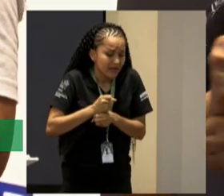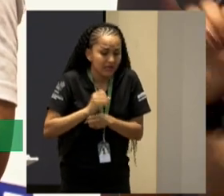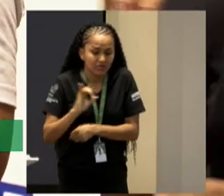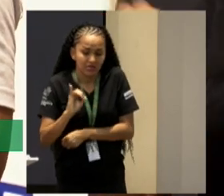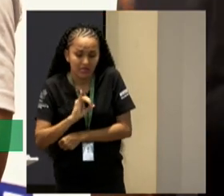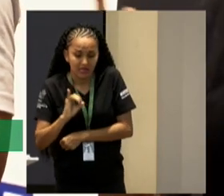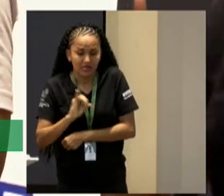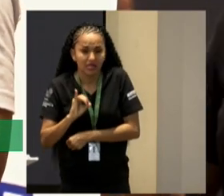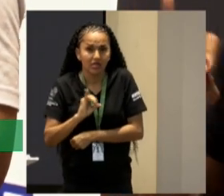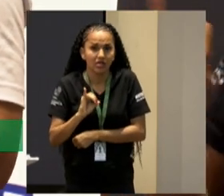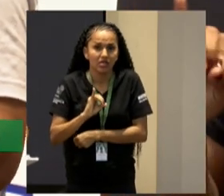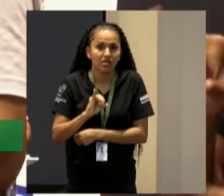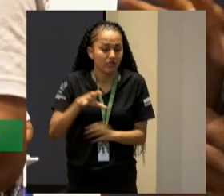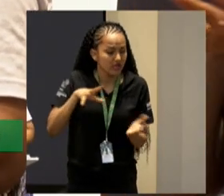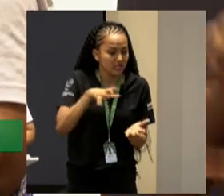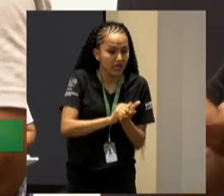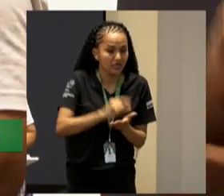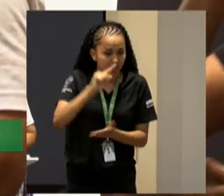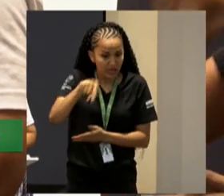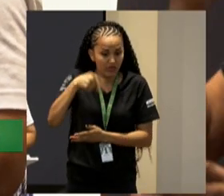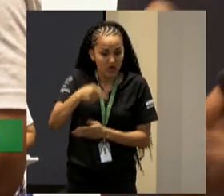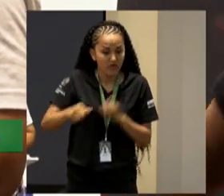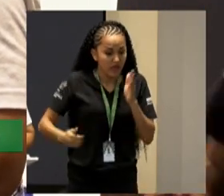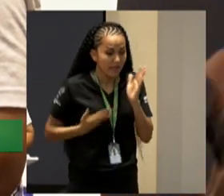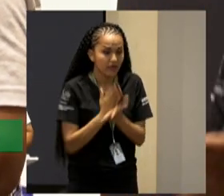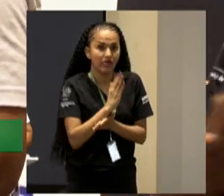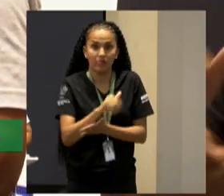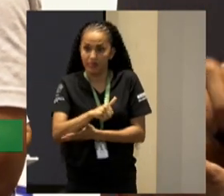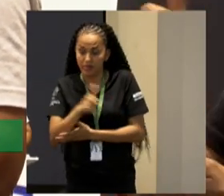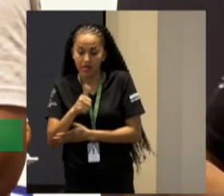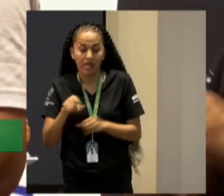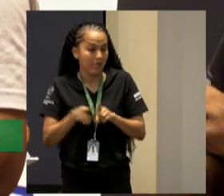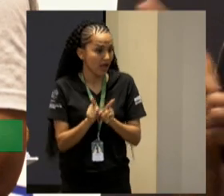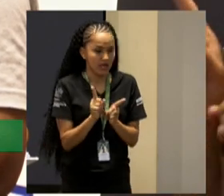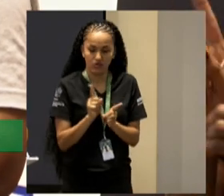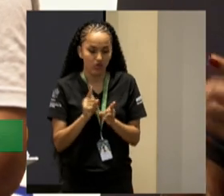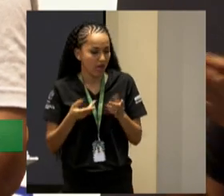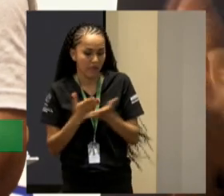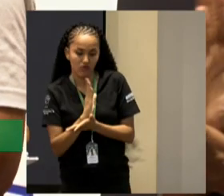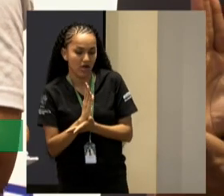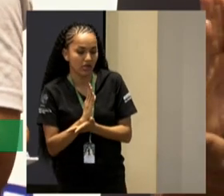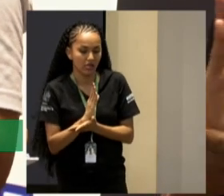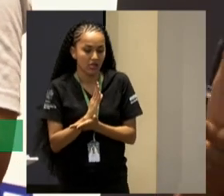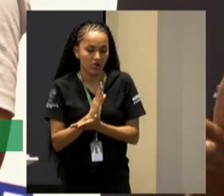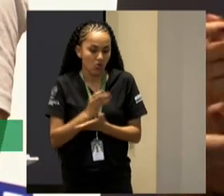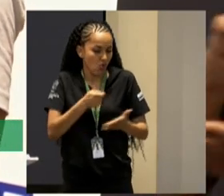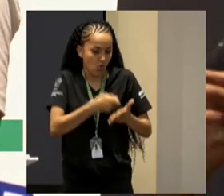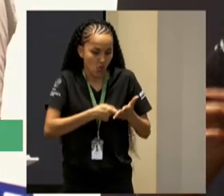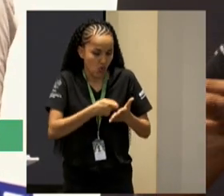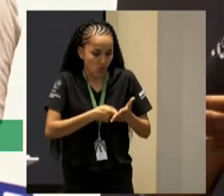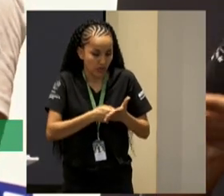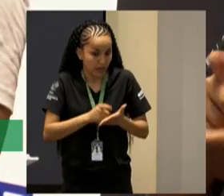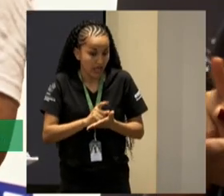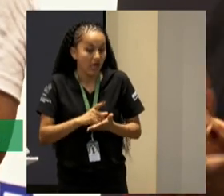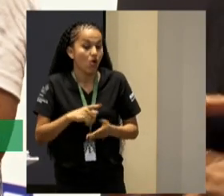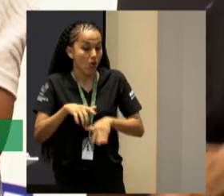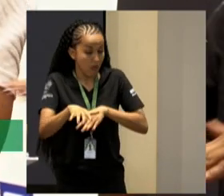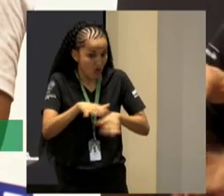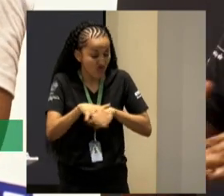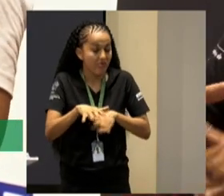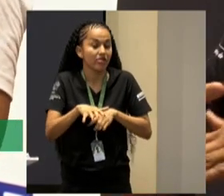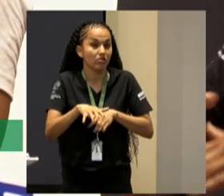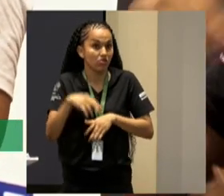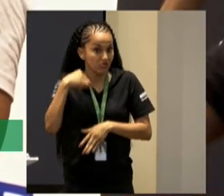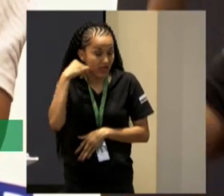Itajaí, que foi protocolado depois, foi aprovado primeiro, mas não foi aprovado sem muita luta. O Movimento Negro